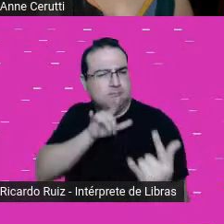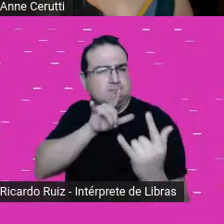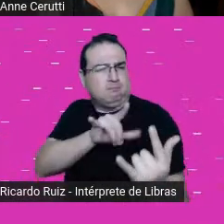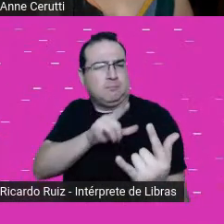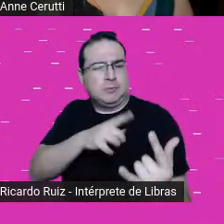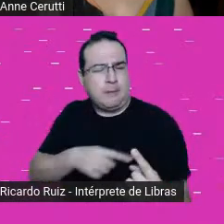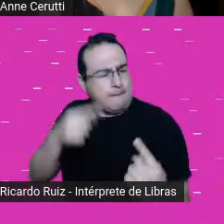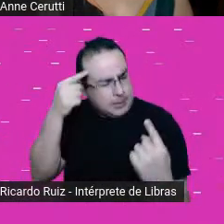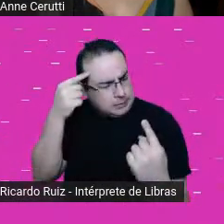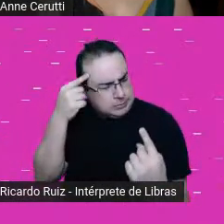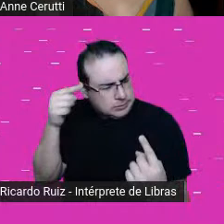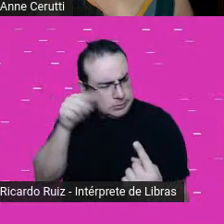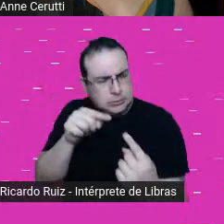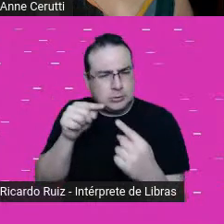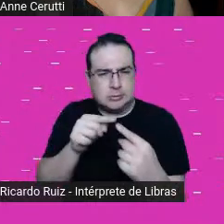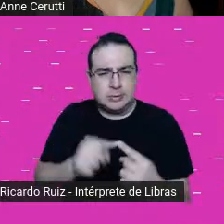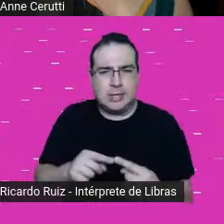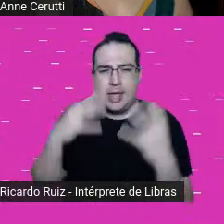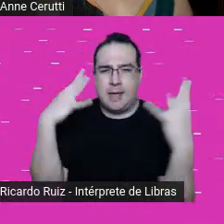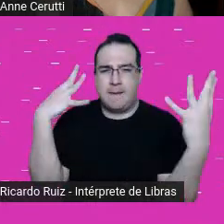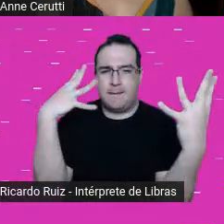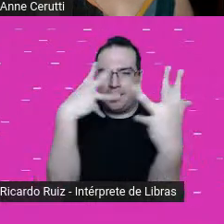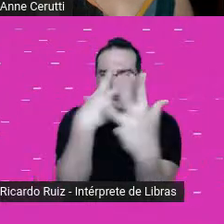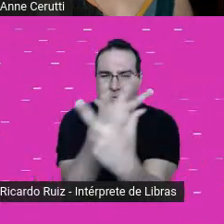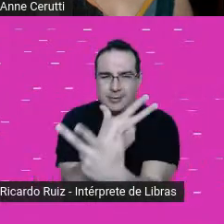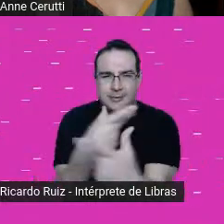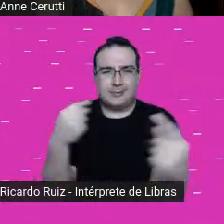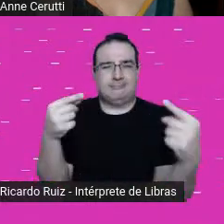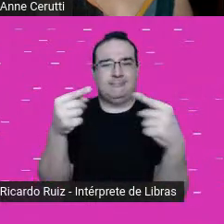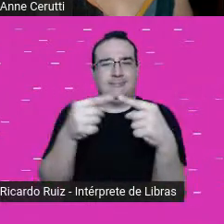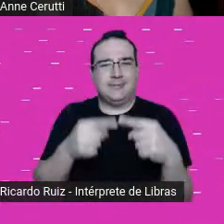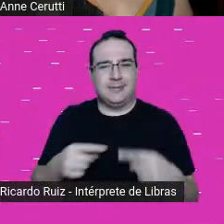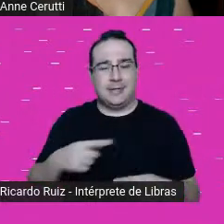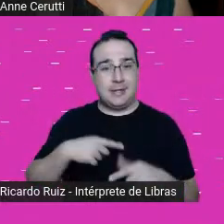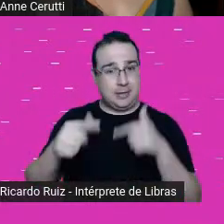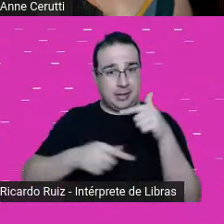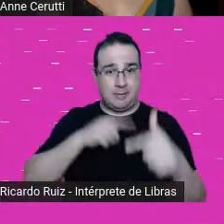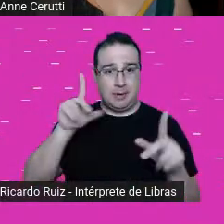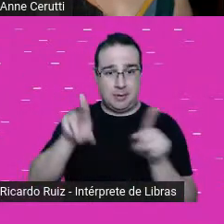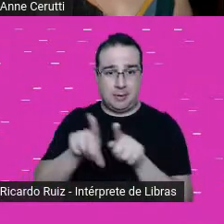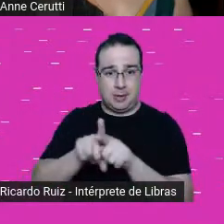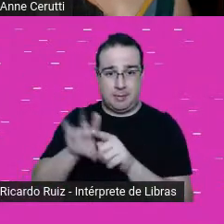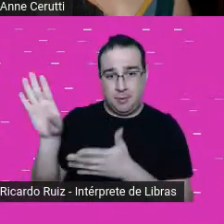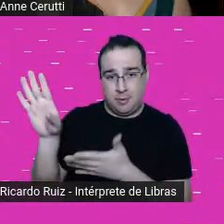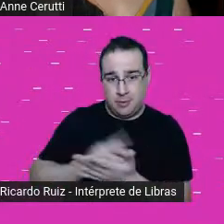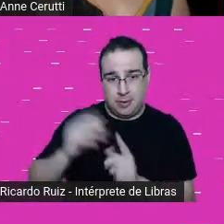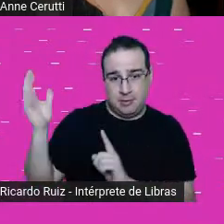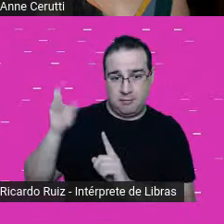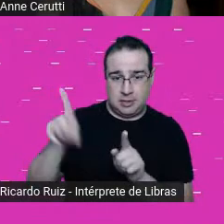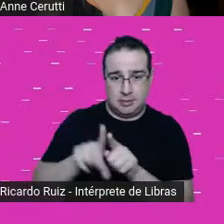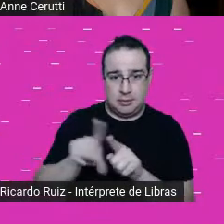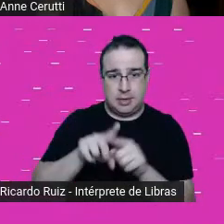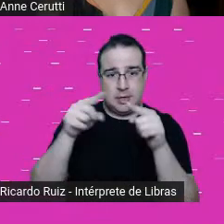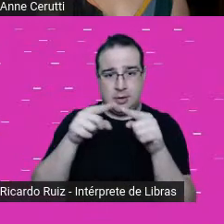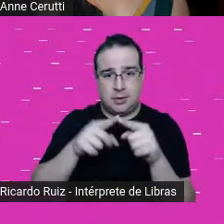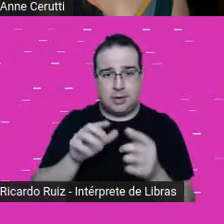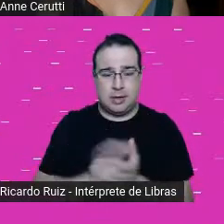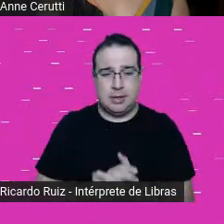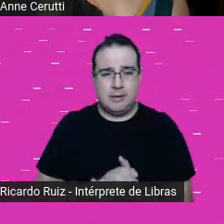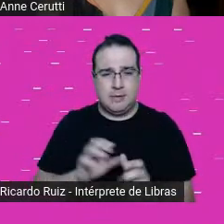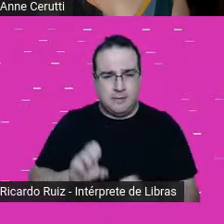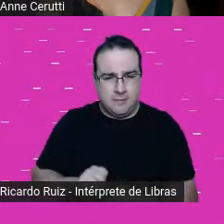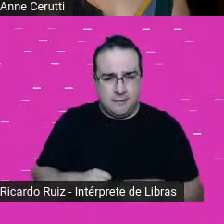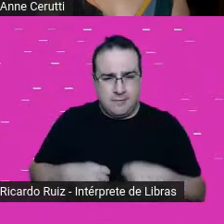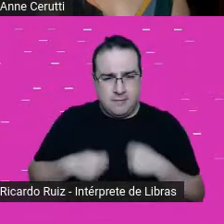pensava nisso e é meio maravilhoso e eu acho que ainda faço um pouco isso, então eu acho que essa